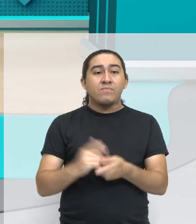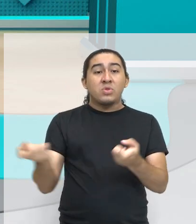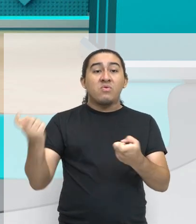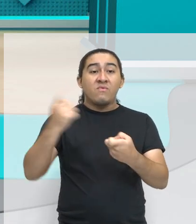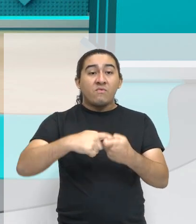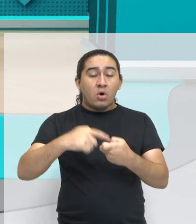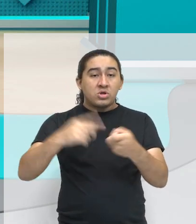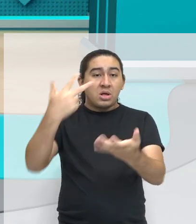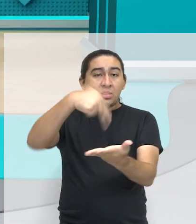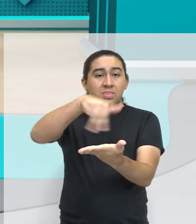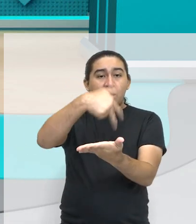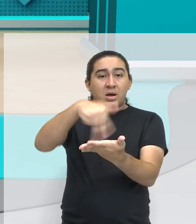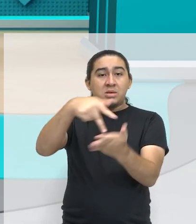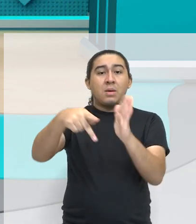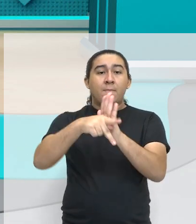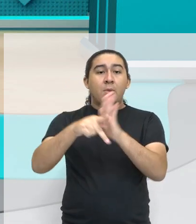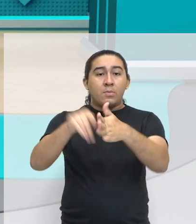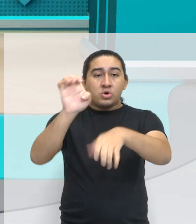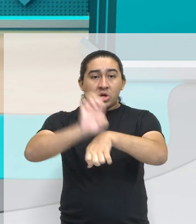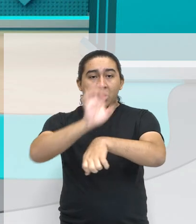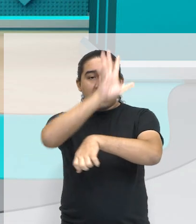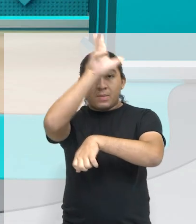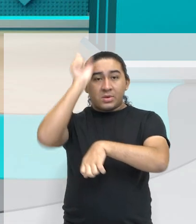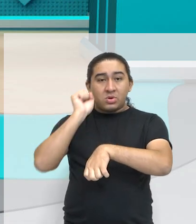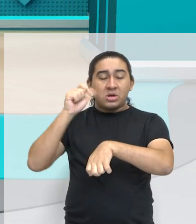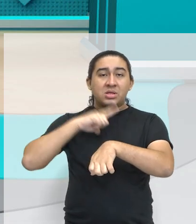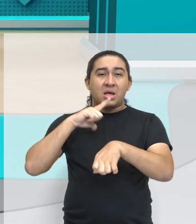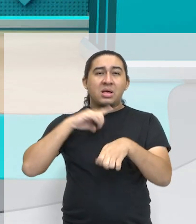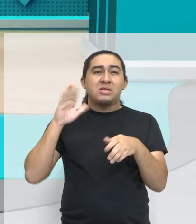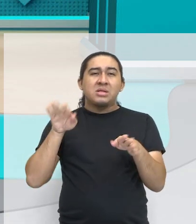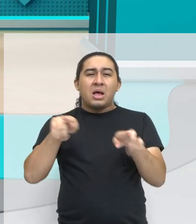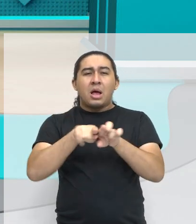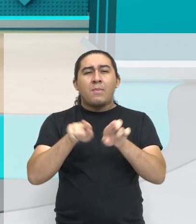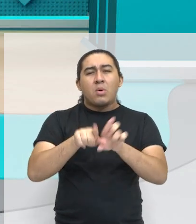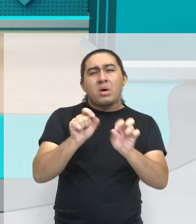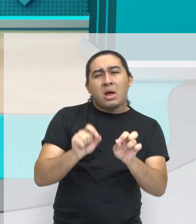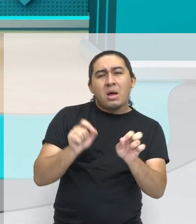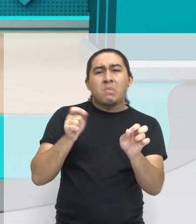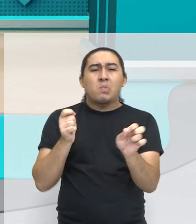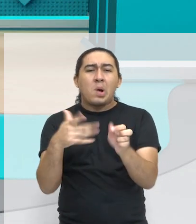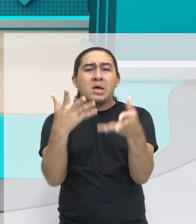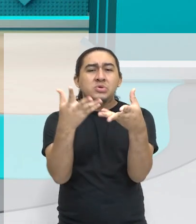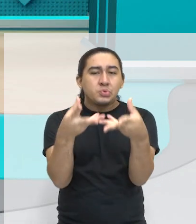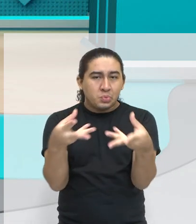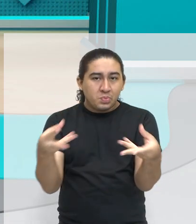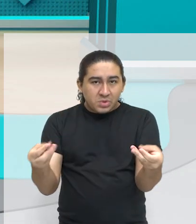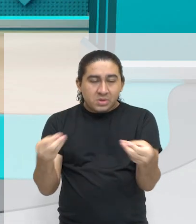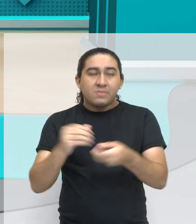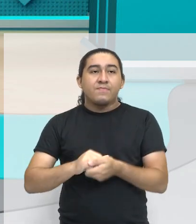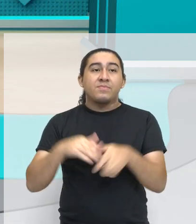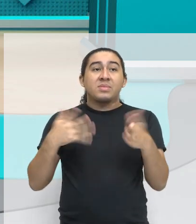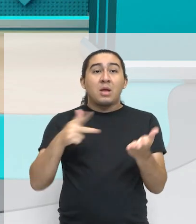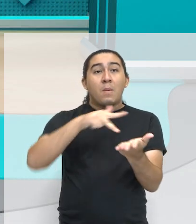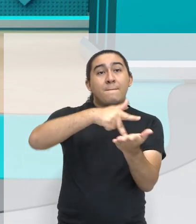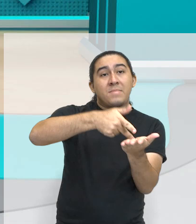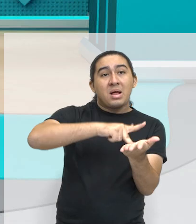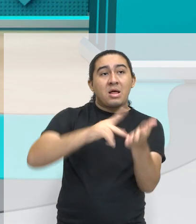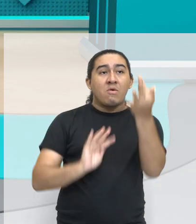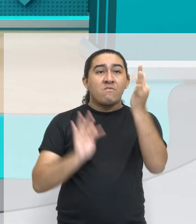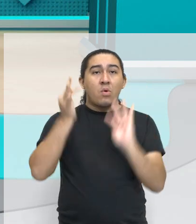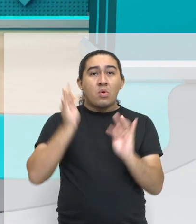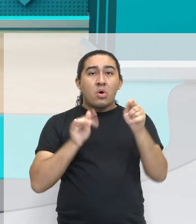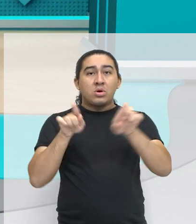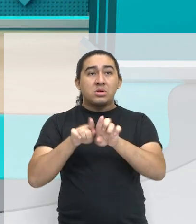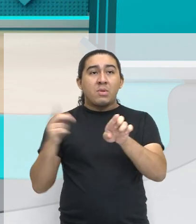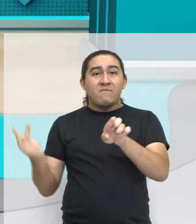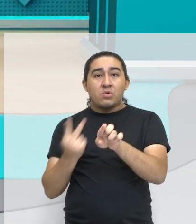tipicamente amazonenses que, aos poucos, estão sendo esquecidas. Então, o balé folclórico, valorizar a